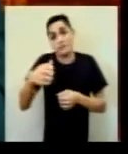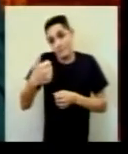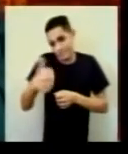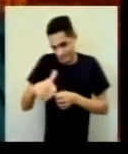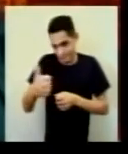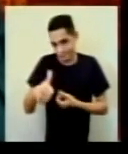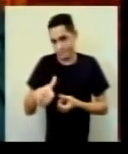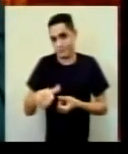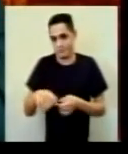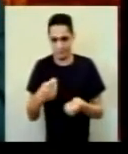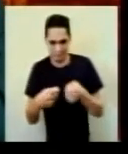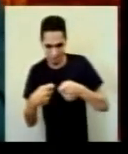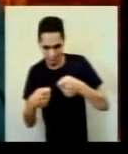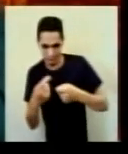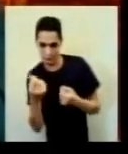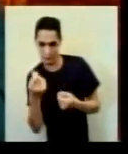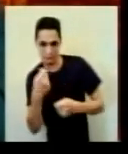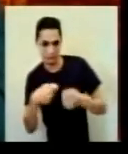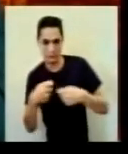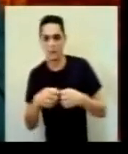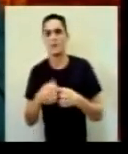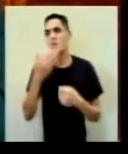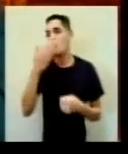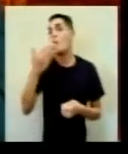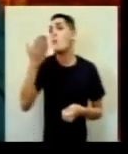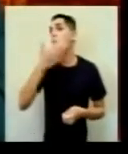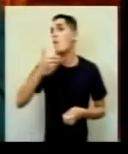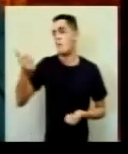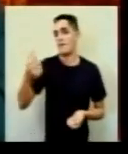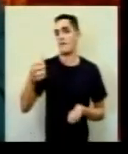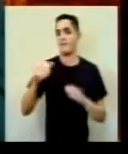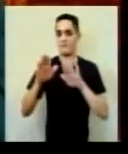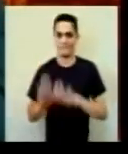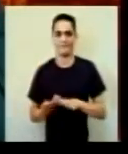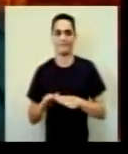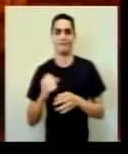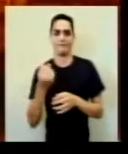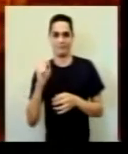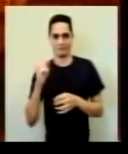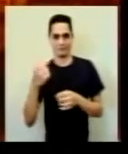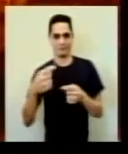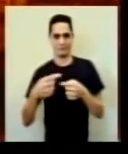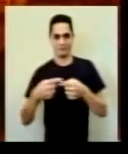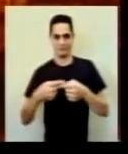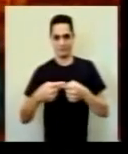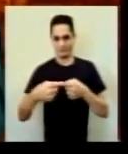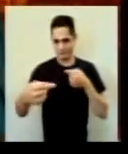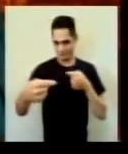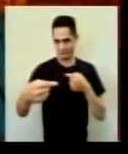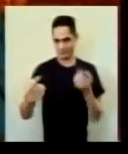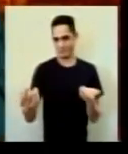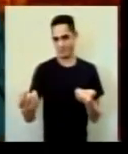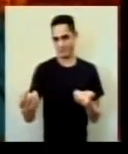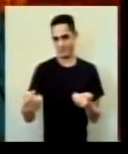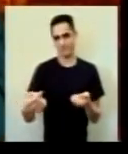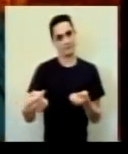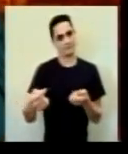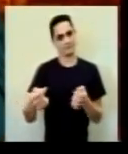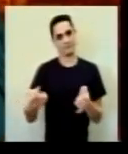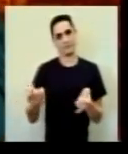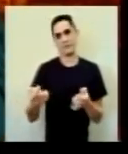para não ficar o dito pelo não dito. Uma análise é a análise econômica. Qual que é